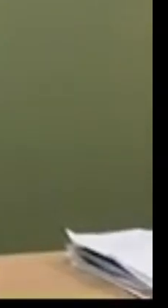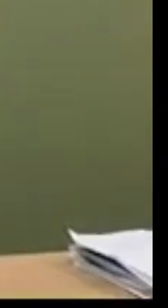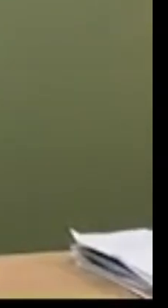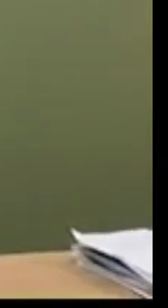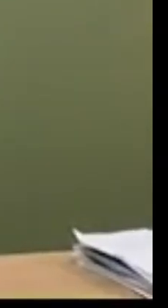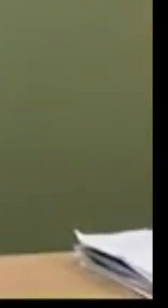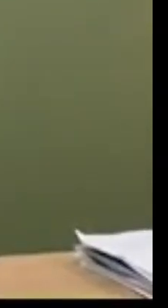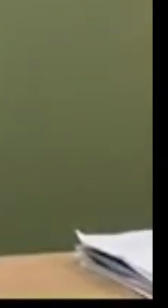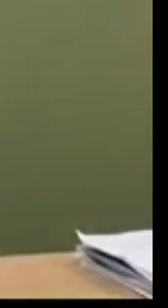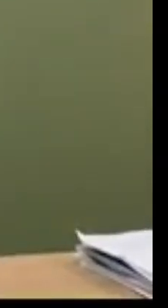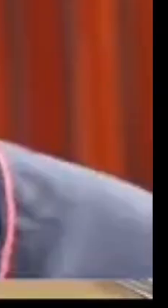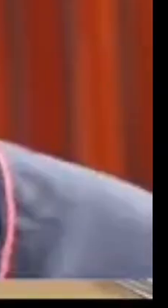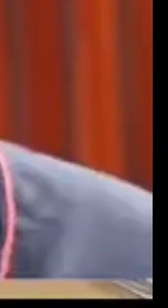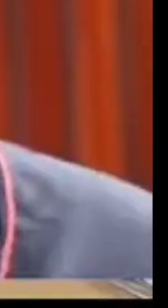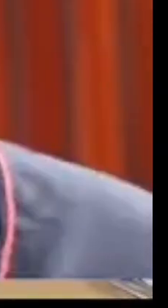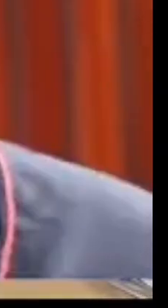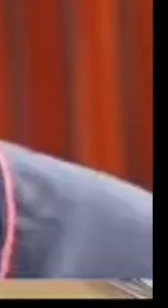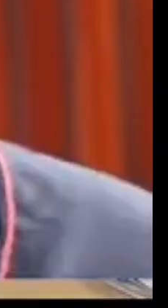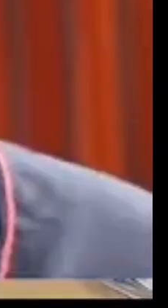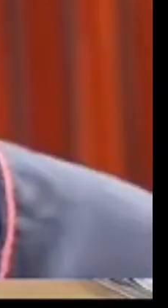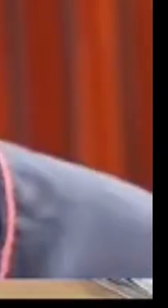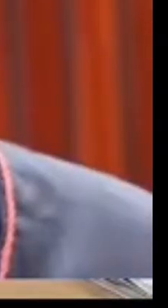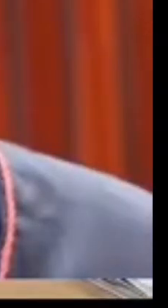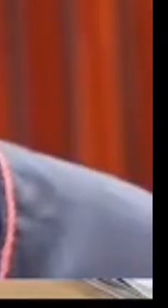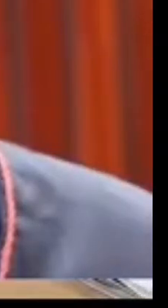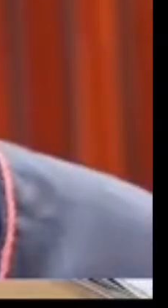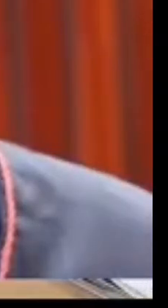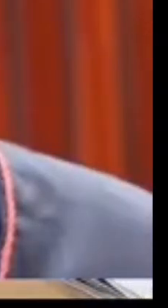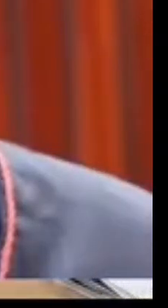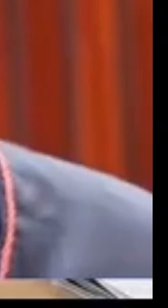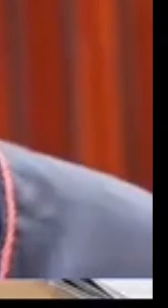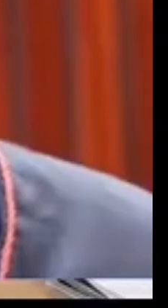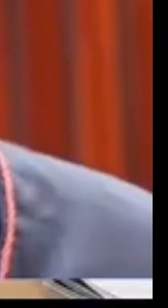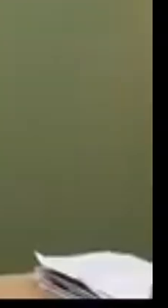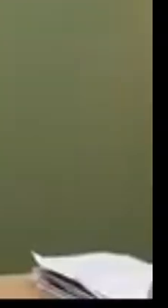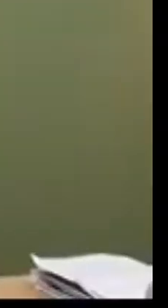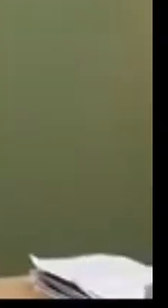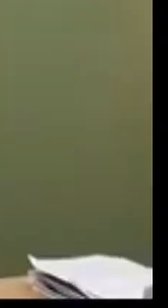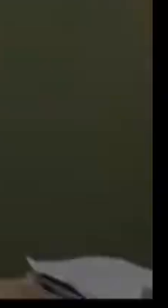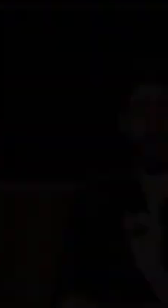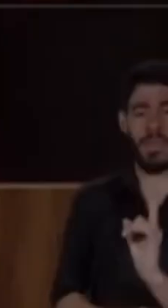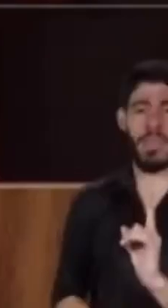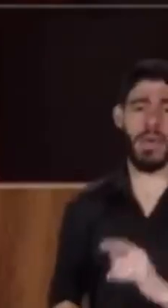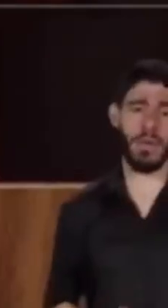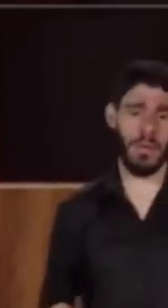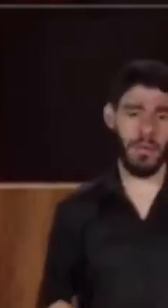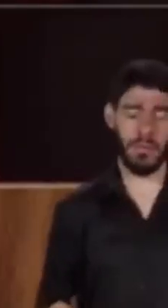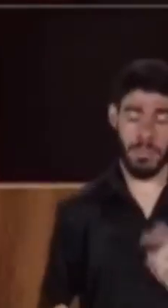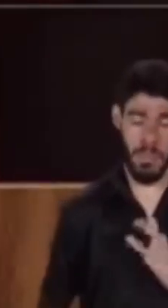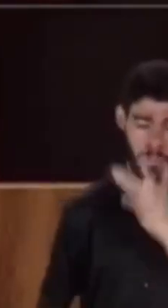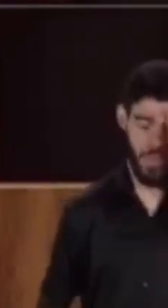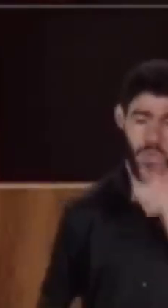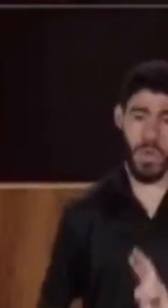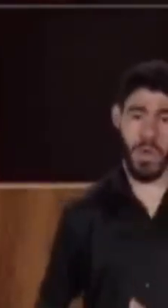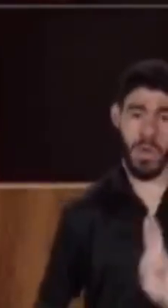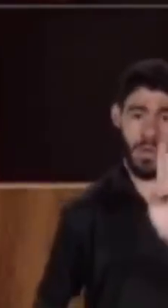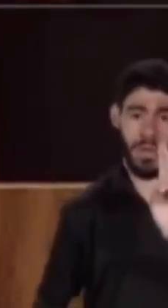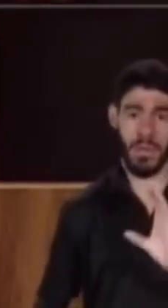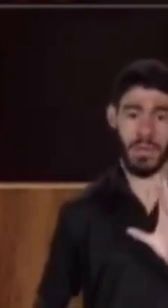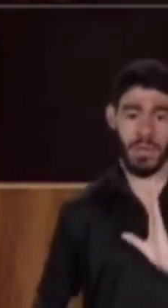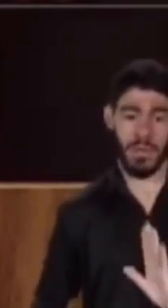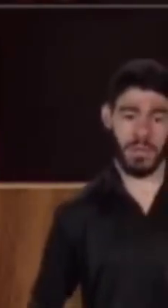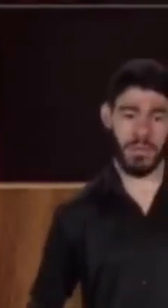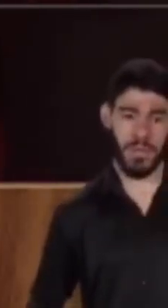Araújo frustrou a esperança da defesa de Bolsonaro de que poderia pedir vista do processo. Então, pessoal, o ministro Raul